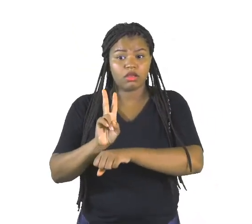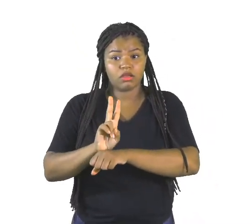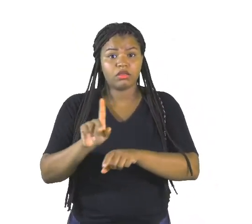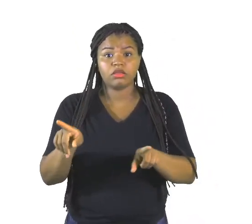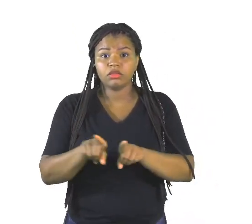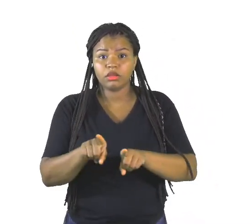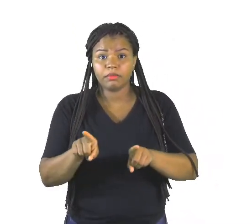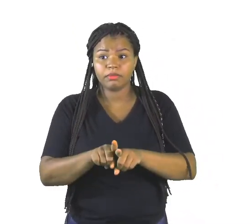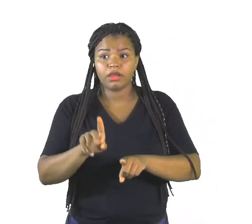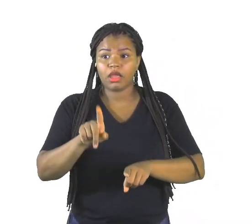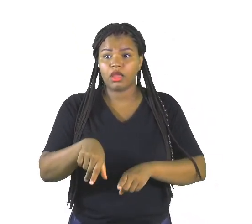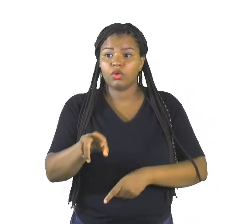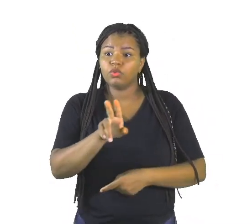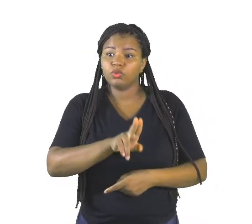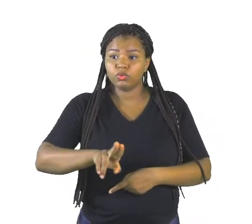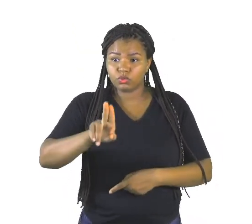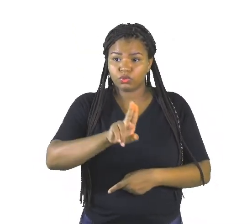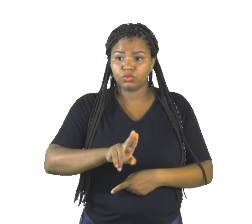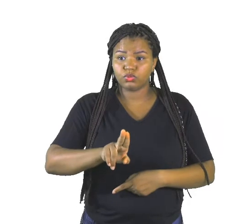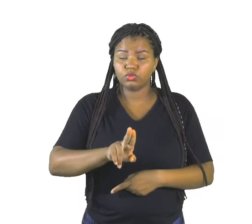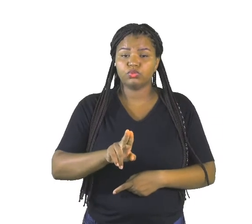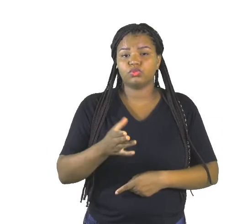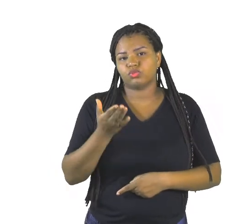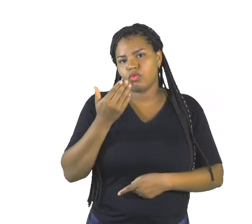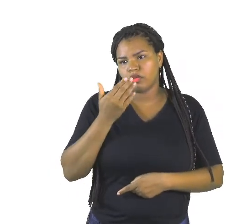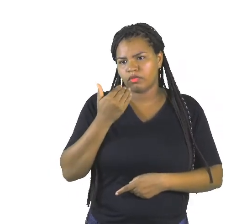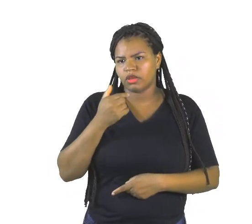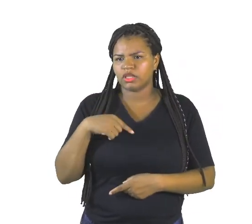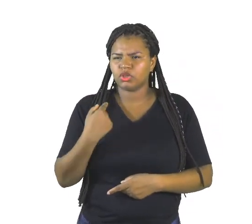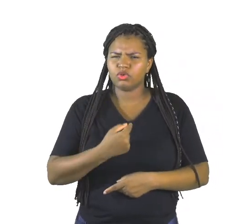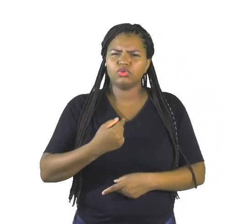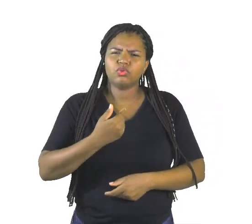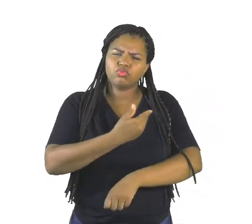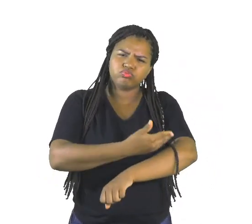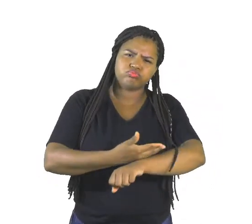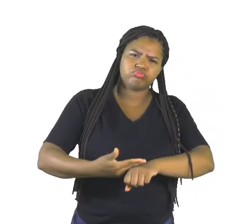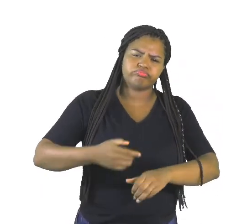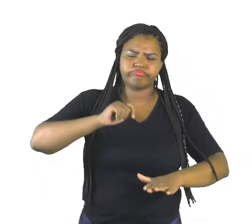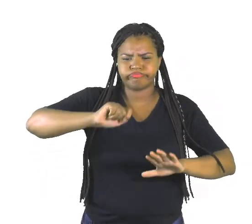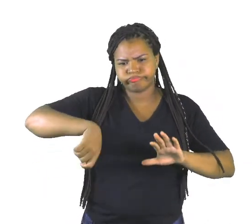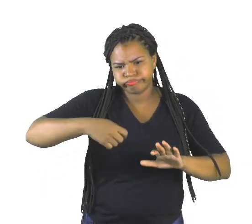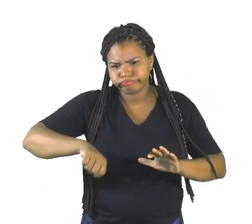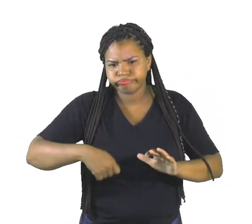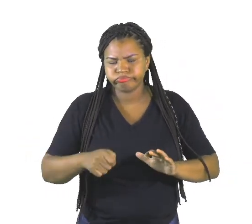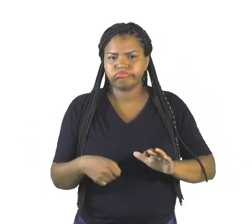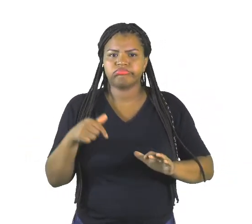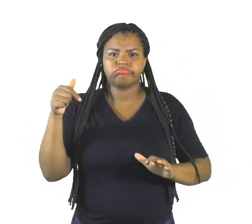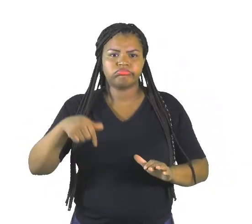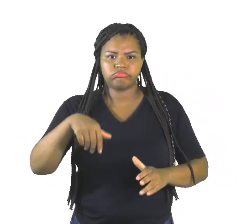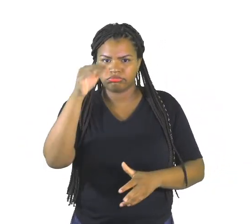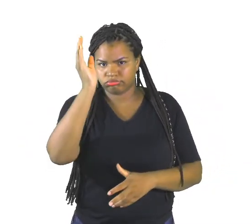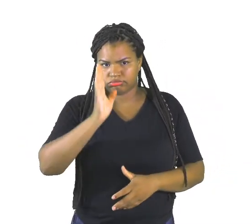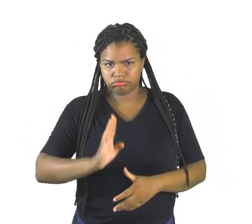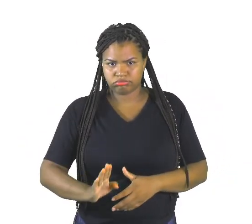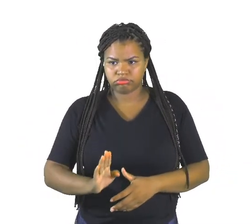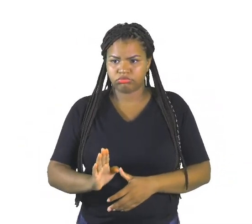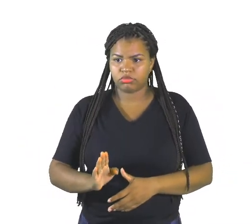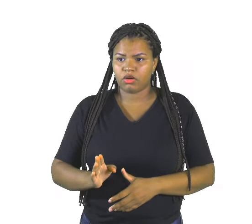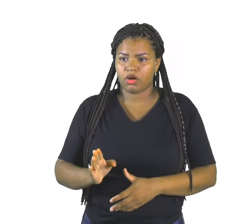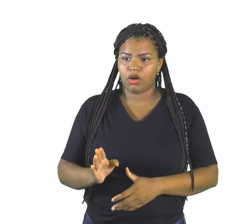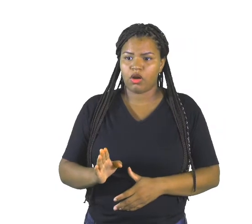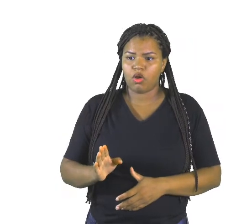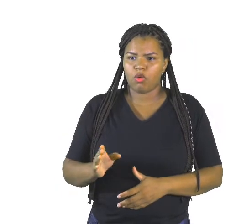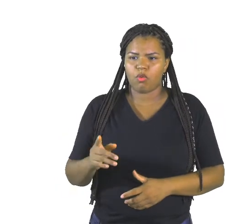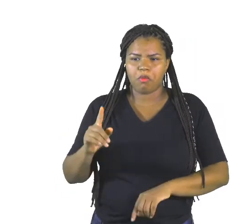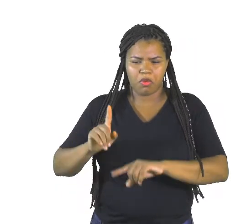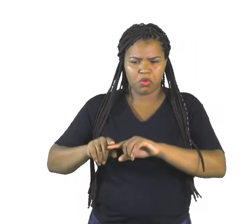uso integral dos alimentos. Nós temos o costume, né, na nossa culinária aqui no Brasil, de boa parte do produto,